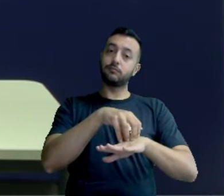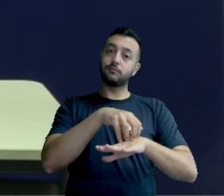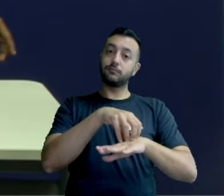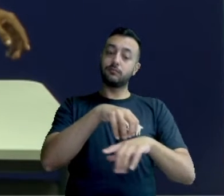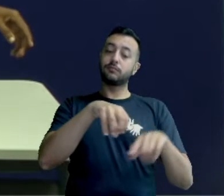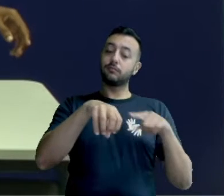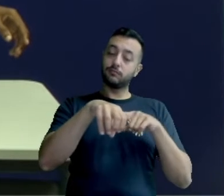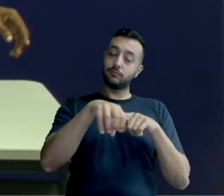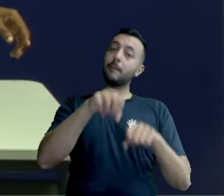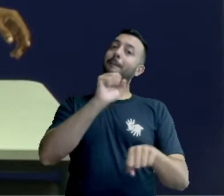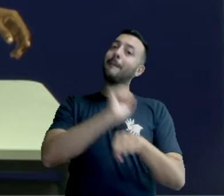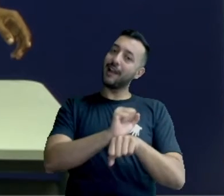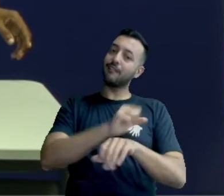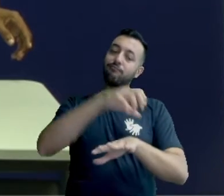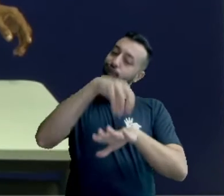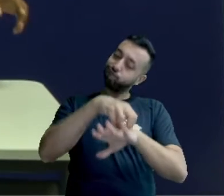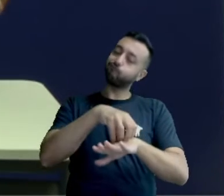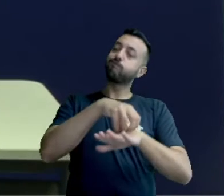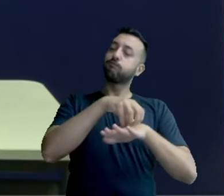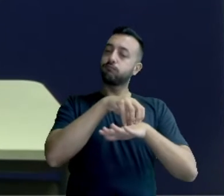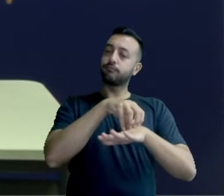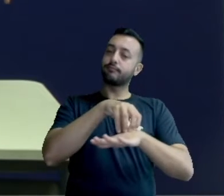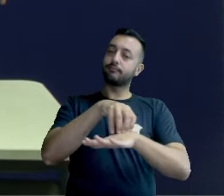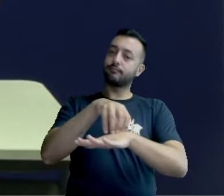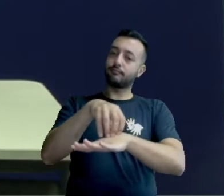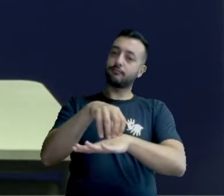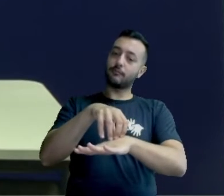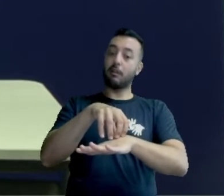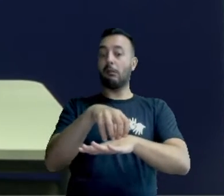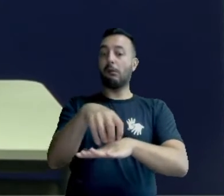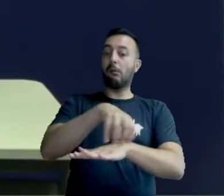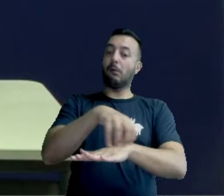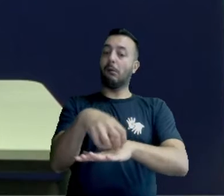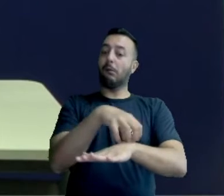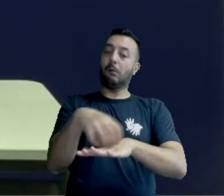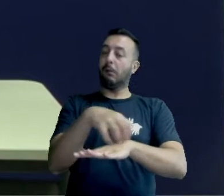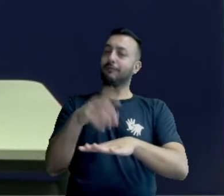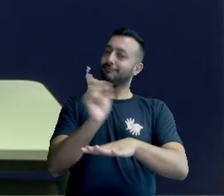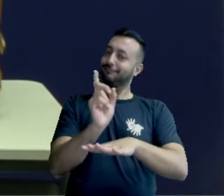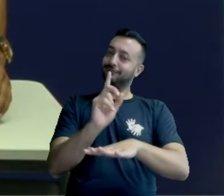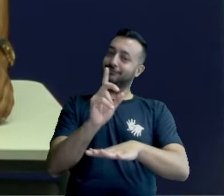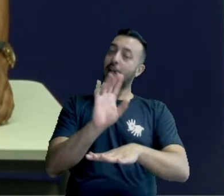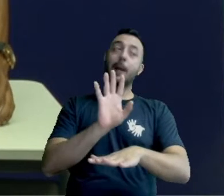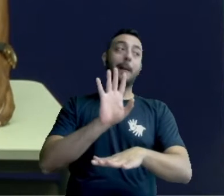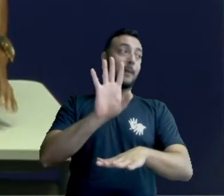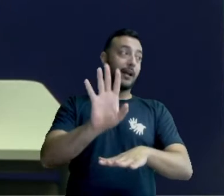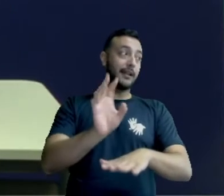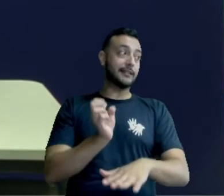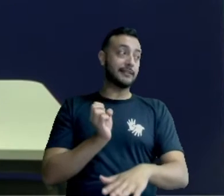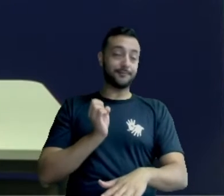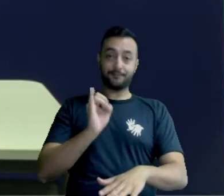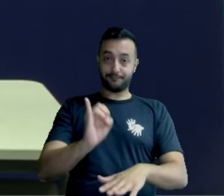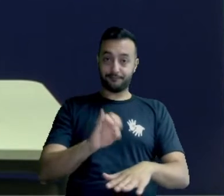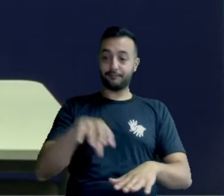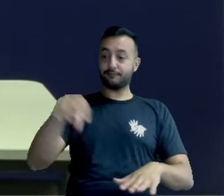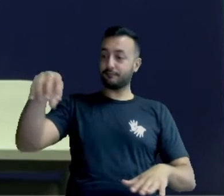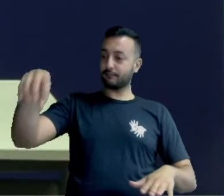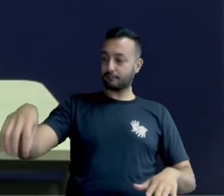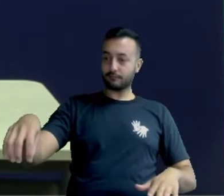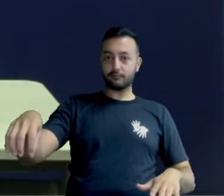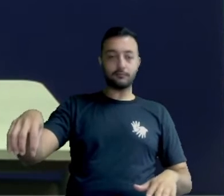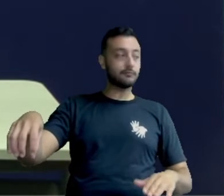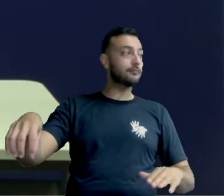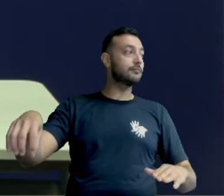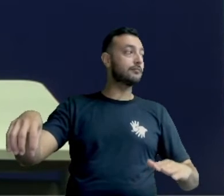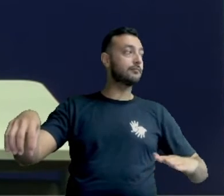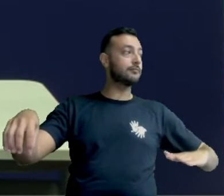está em repouso, tá? Porque ele não está se mexendo. Mas se eu colocar esse cubo aqui, tá?